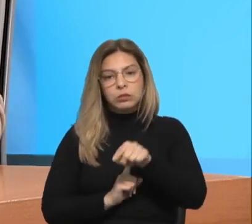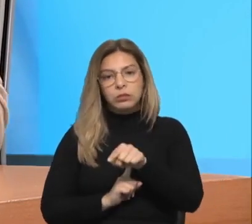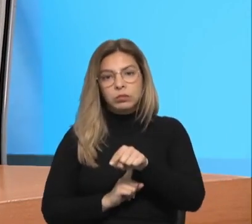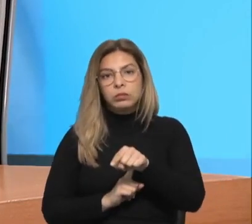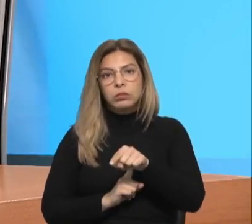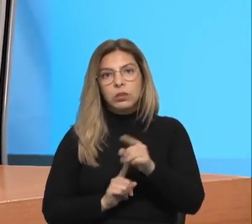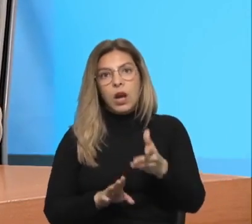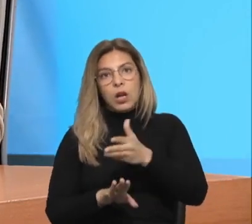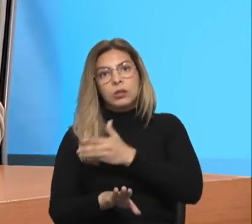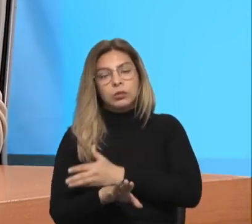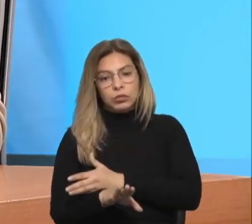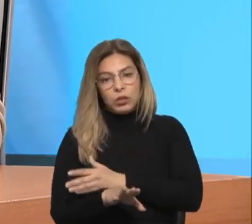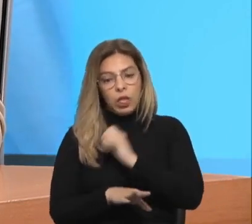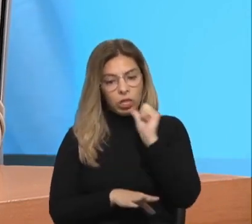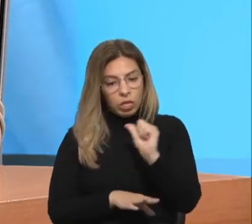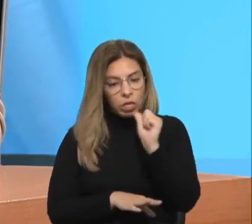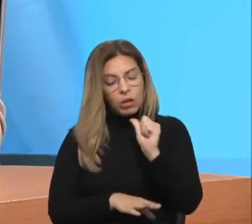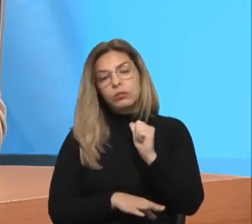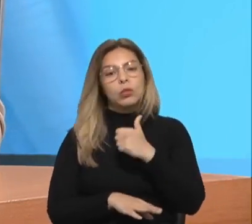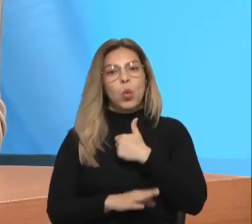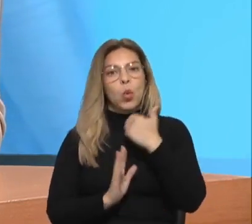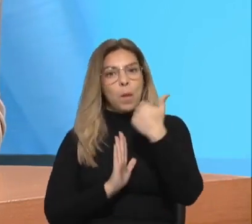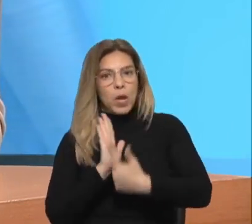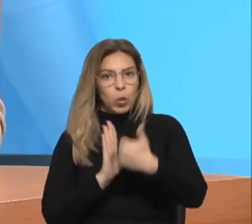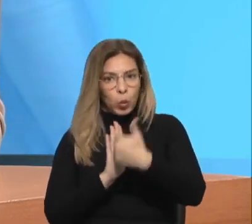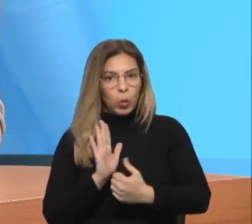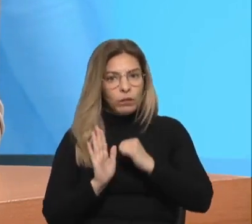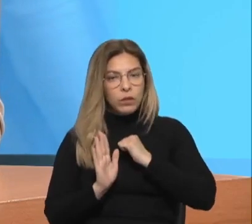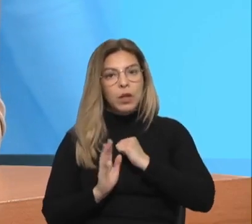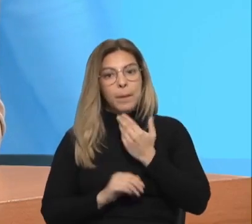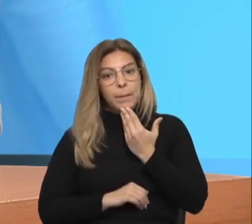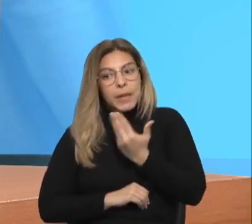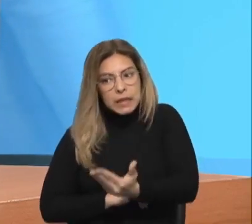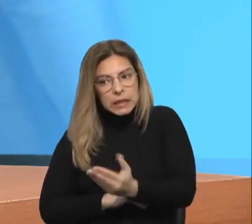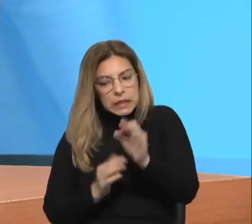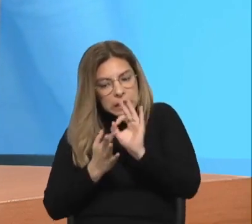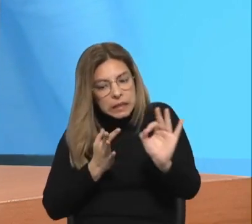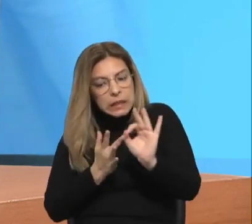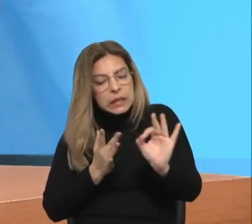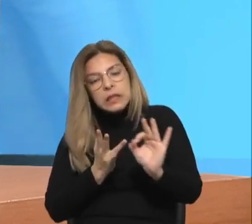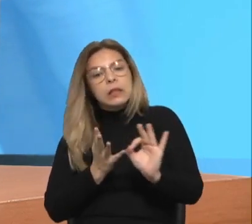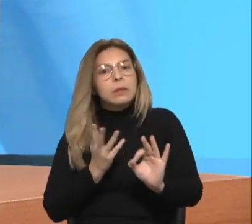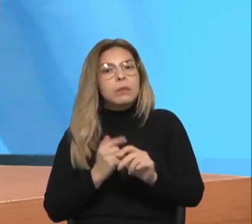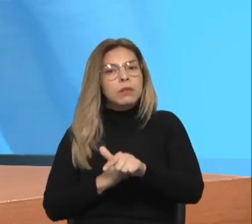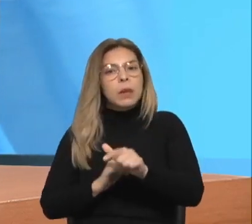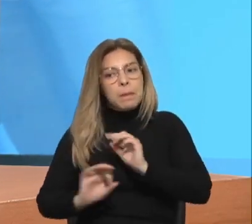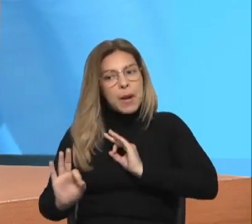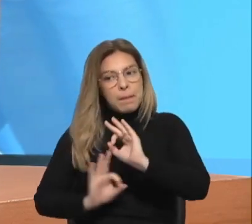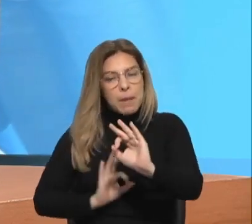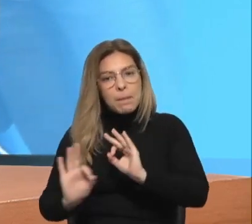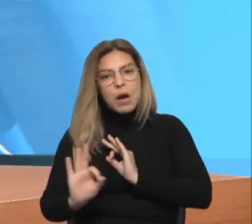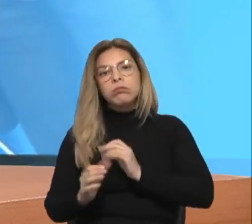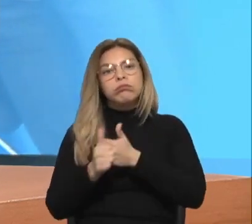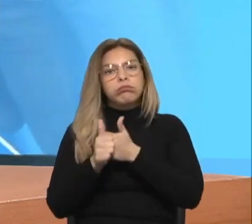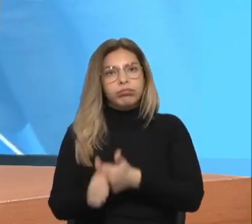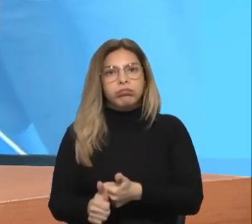introdução, nesta nota introdutória ao documento final, pede explicitamente aos bispos que na visita, preparem a visita ad limina,